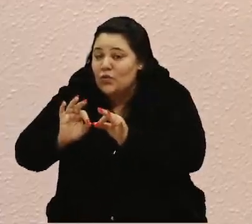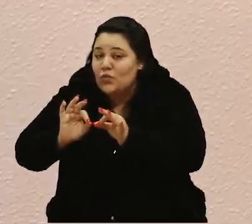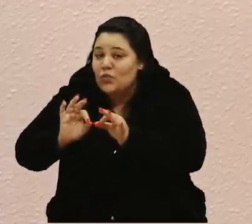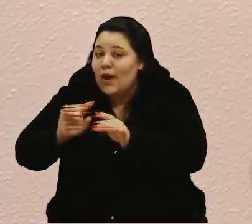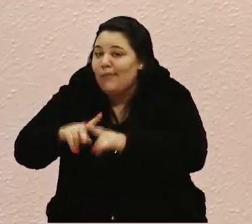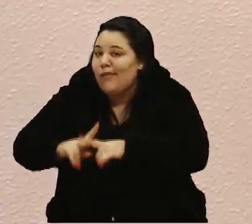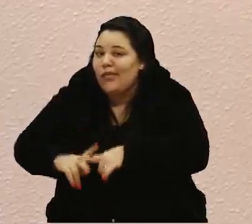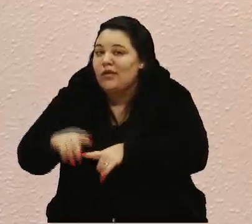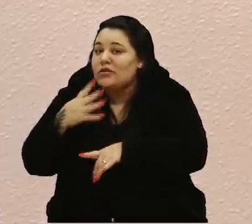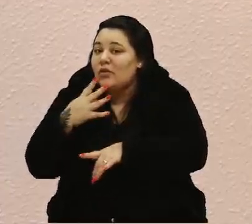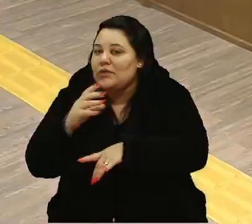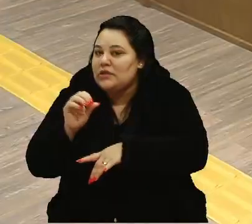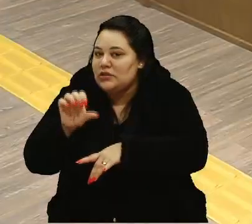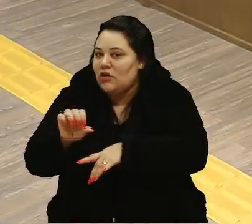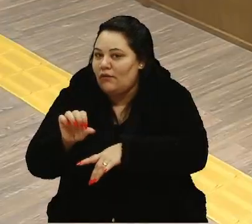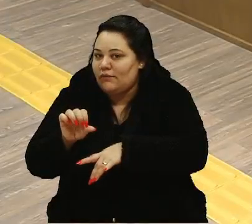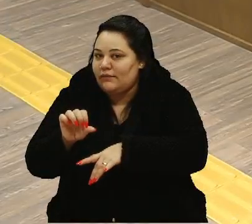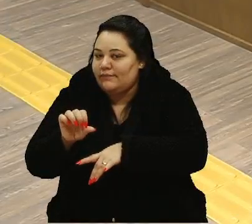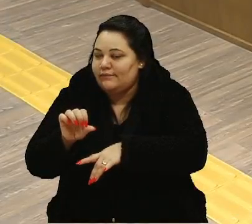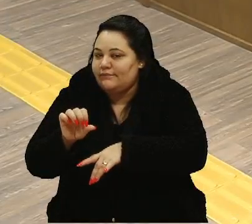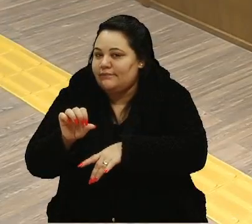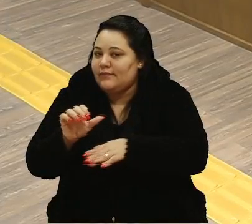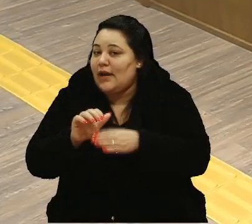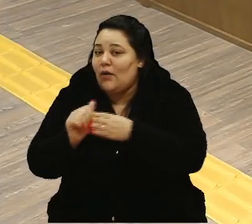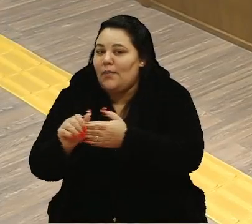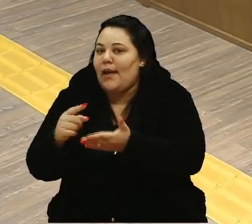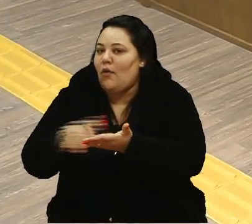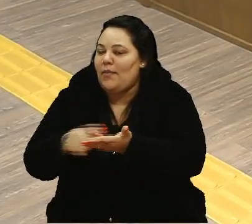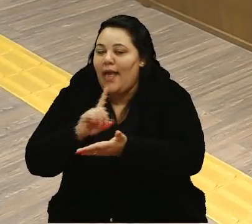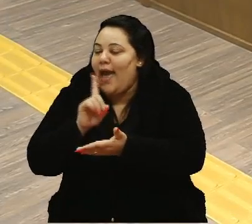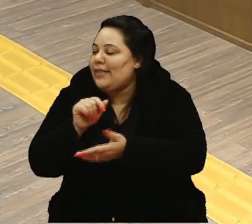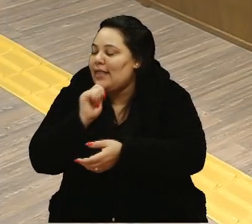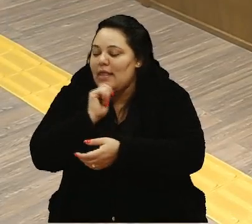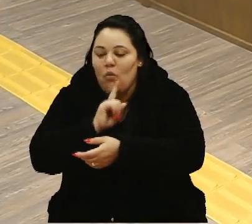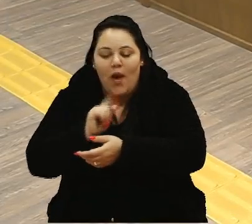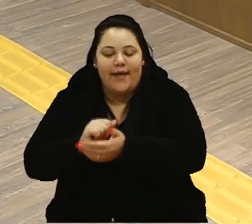combinado ainda. Obrigado, vereadora Andressa. Com a palavra, a vereadora Rafael